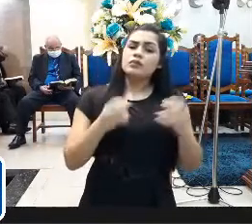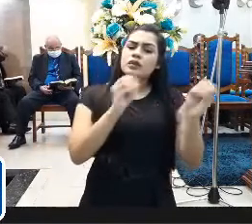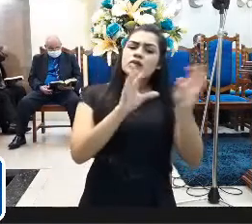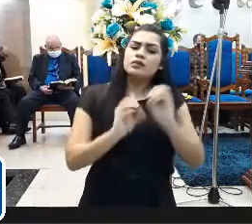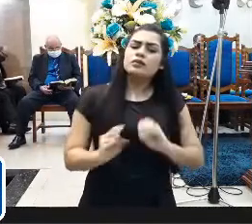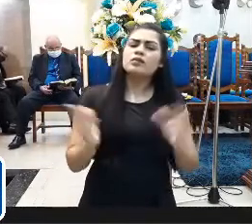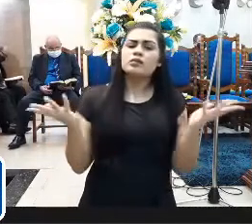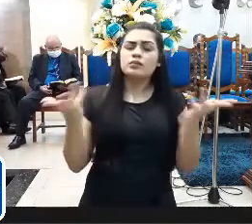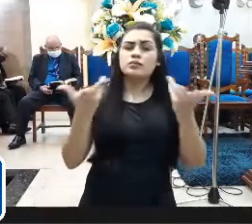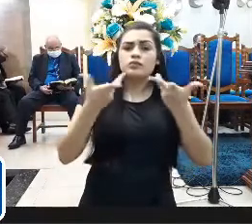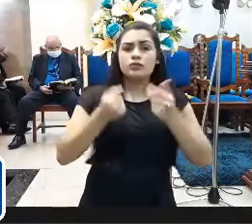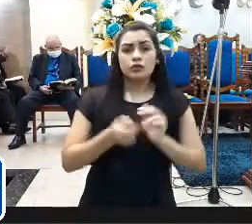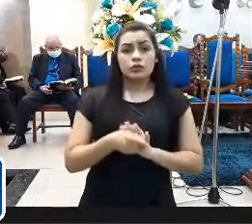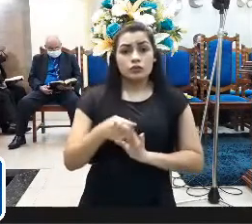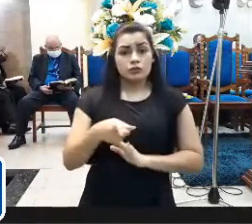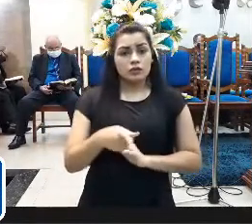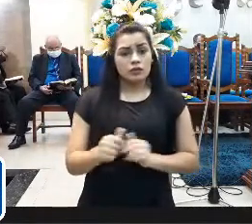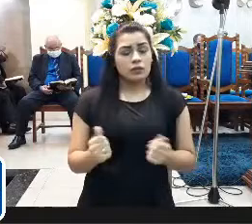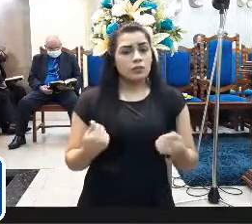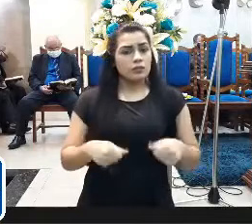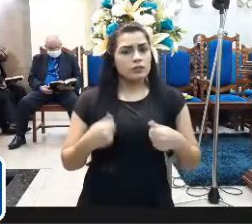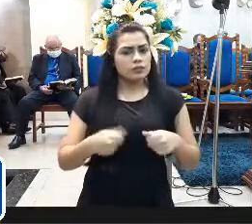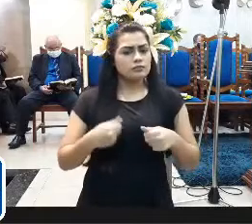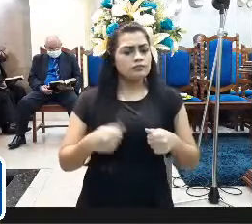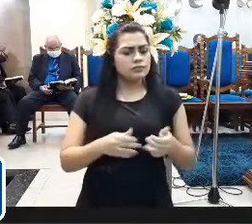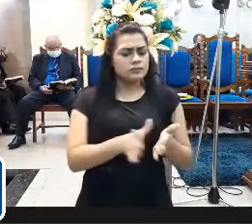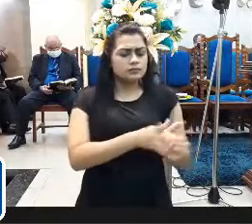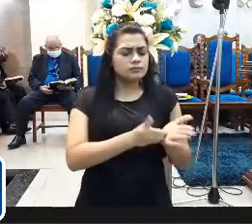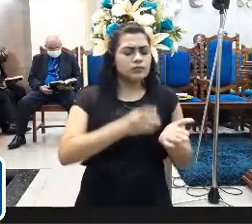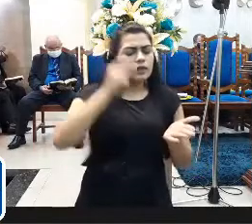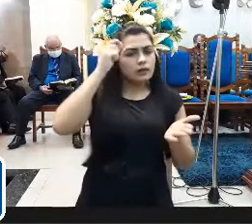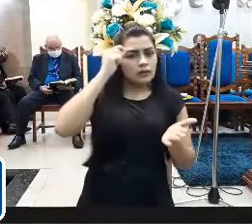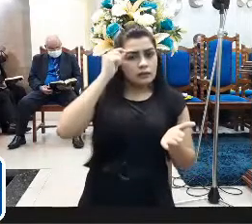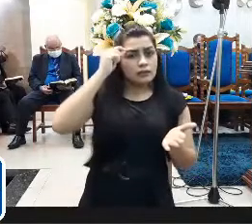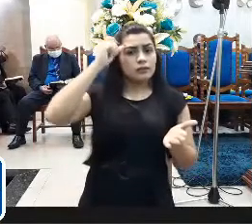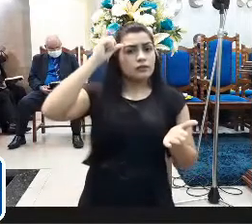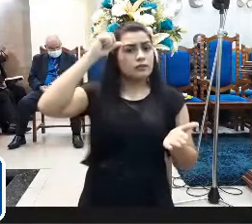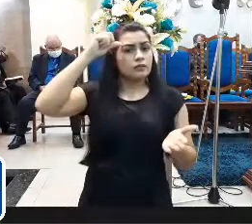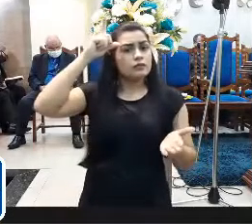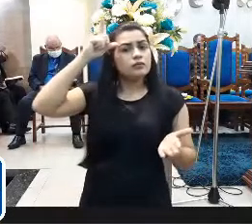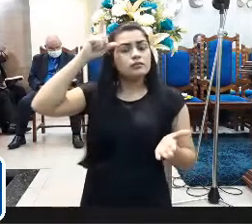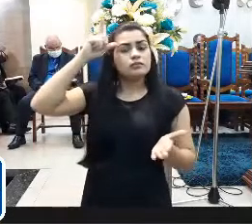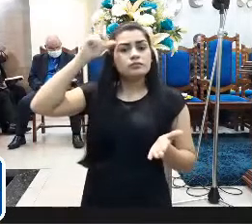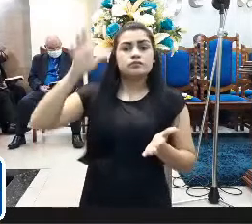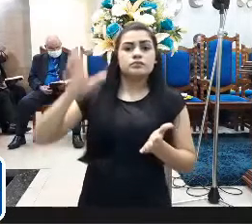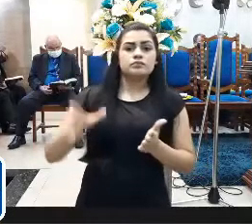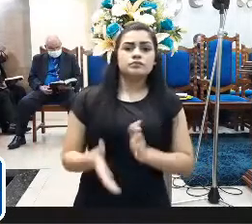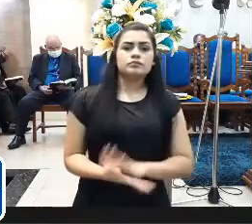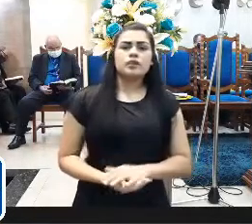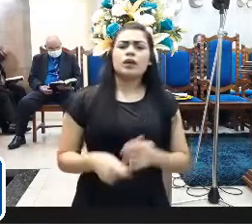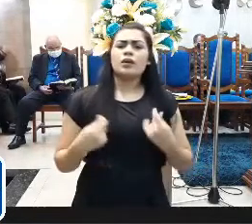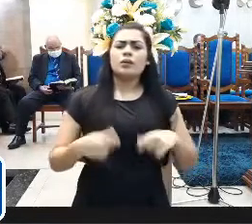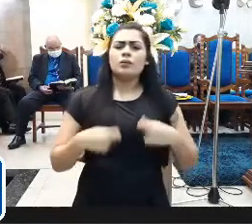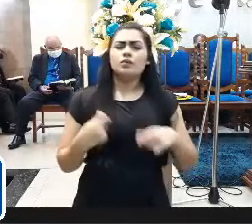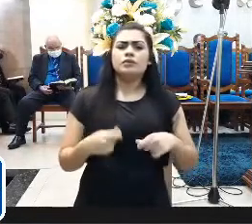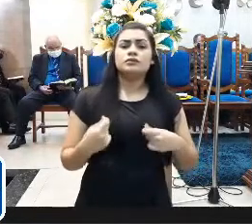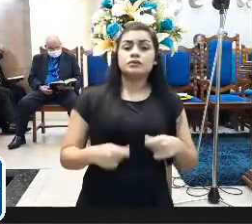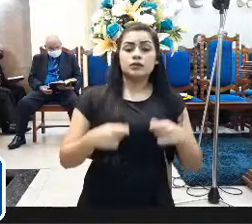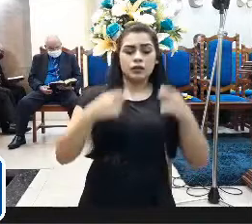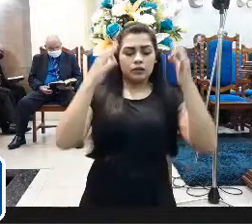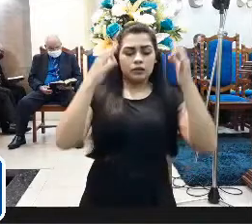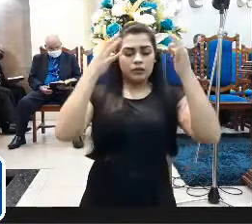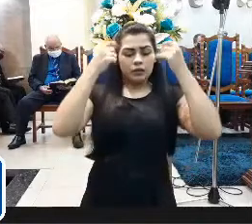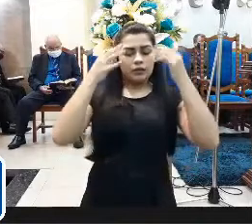cingir o seu entendimento. Glória a Deus, cingir a sua mente. Aleluia, tem que ser sóbrio,